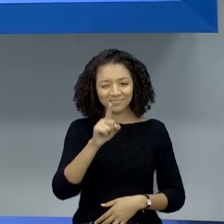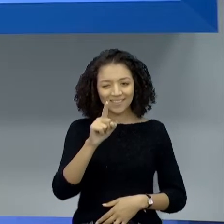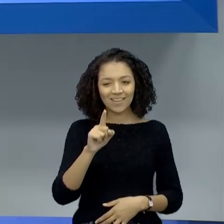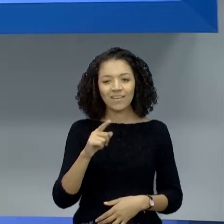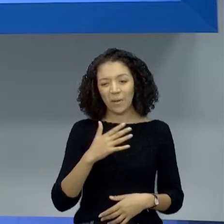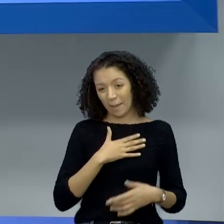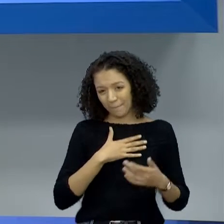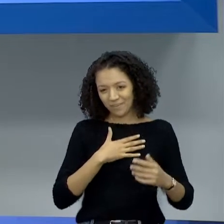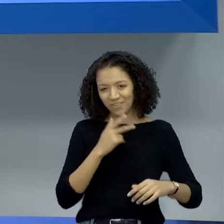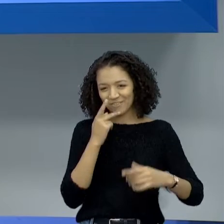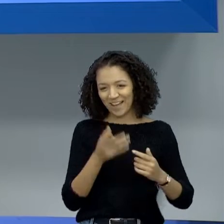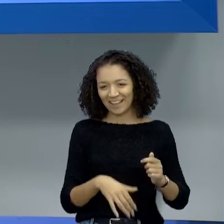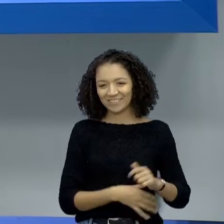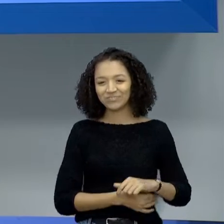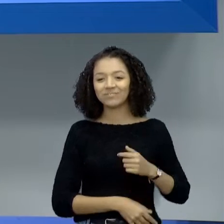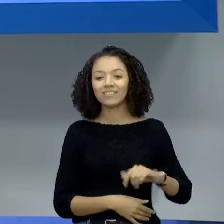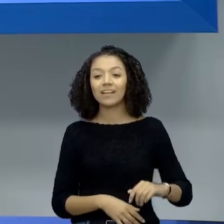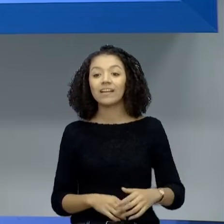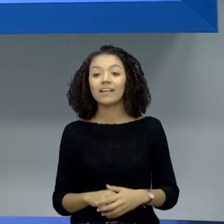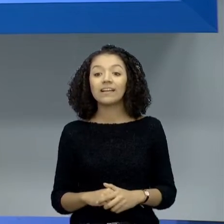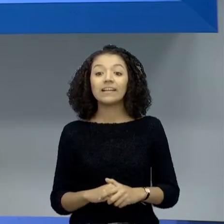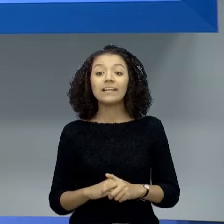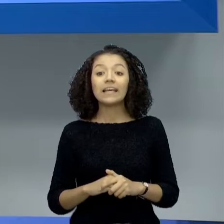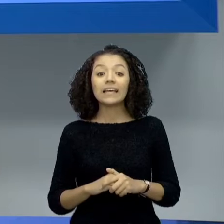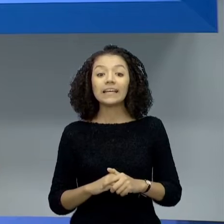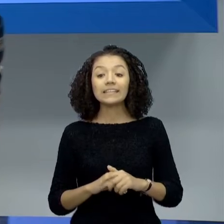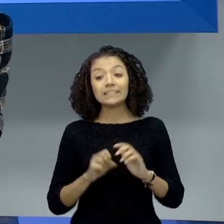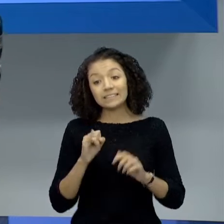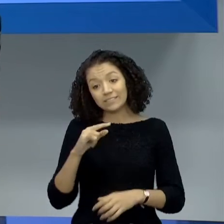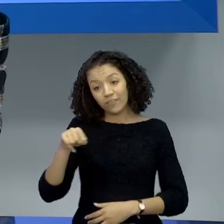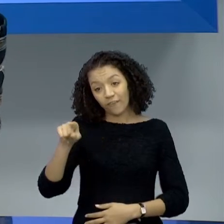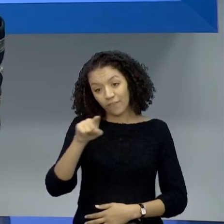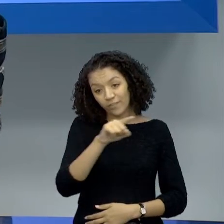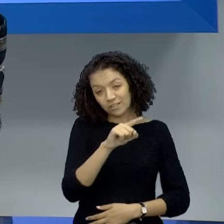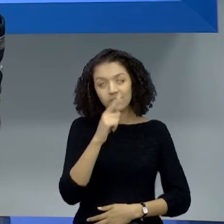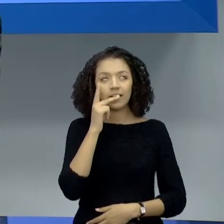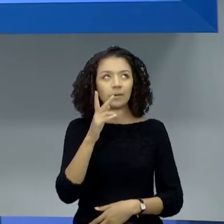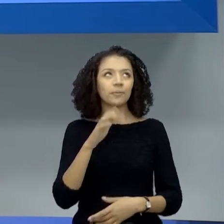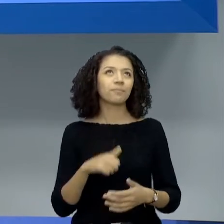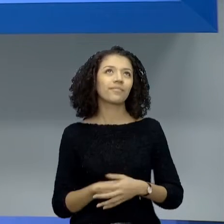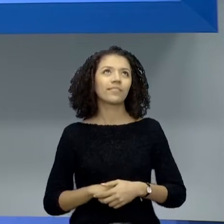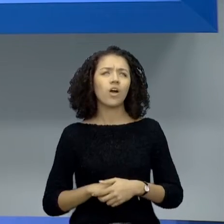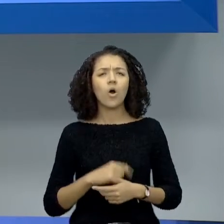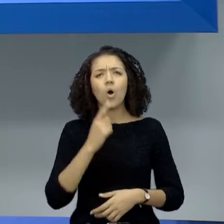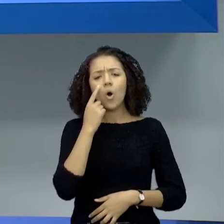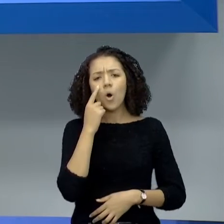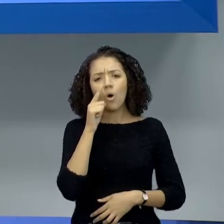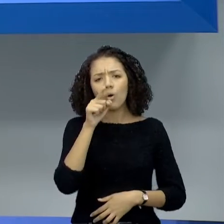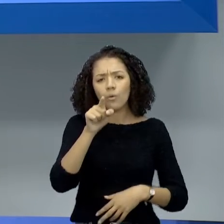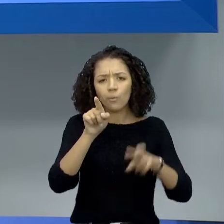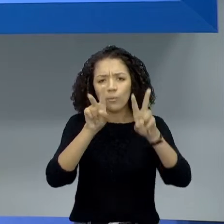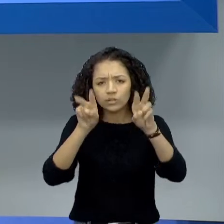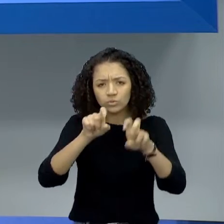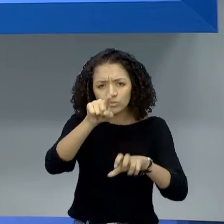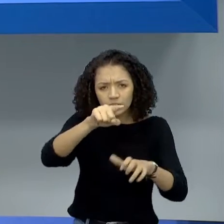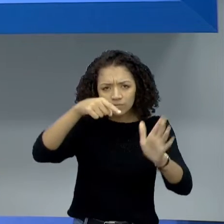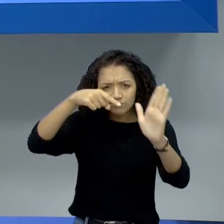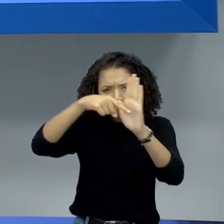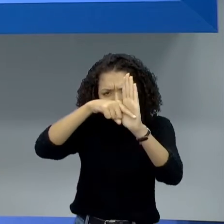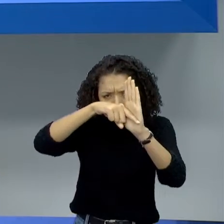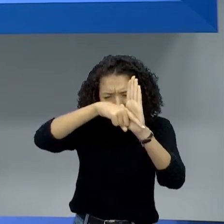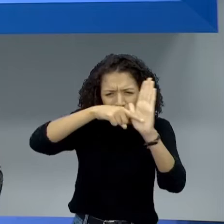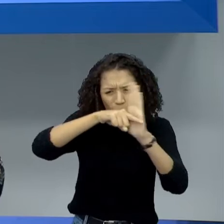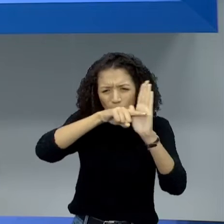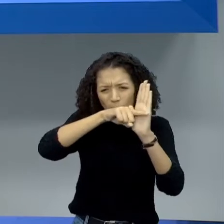minha dificuldade, tá, pessoal? Se vocês falam assim para mim, olha, você vai se aprofundar num determinado tema.